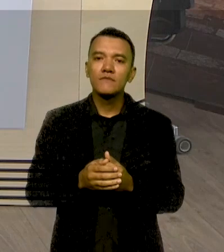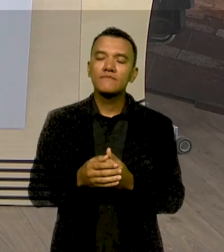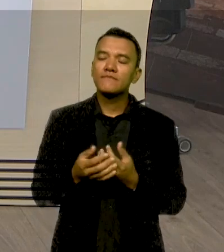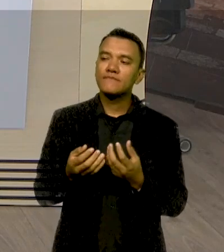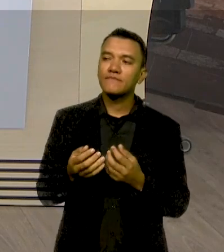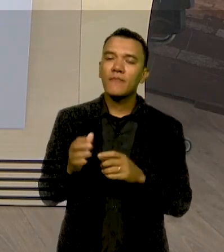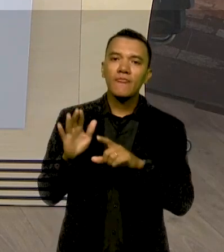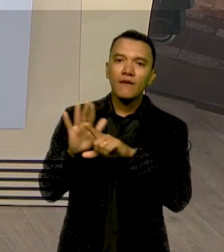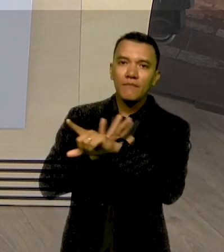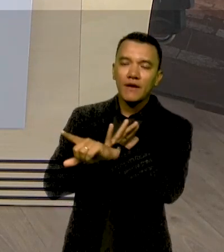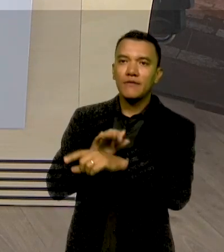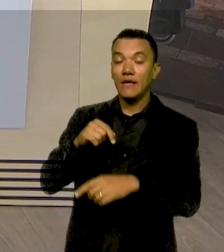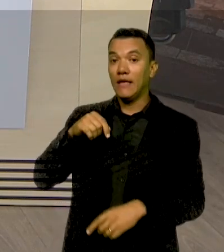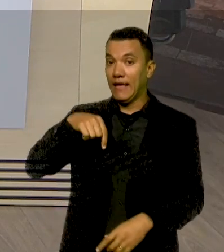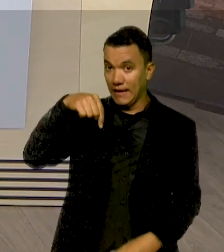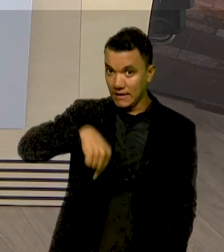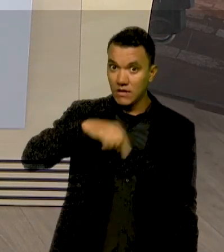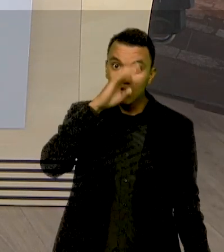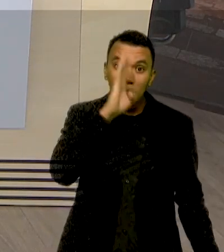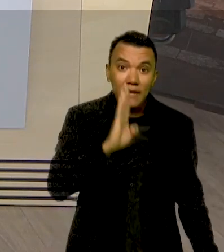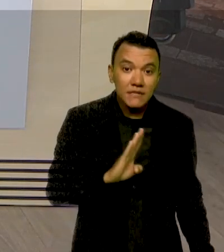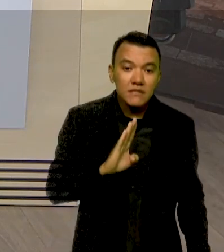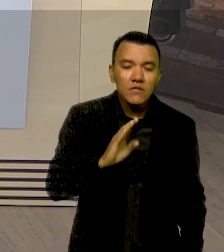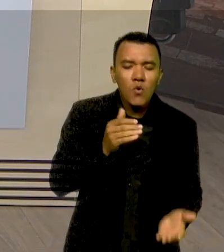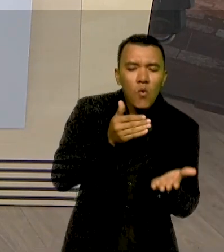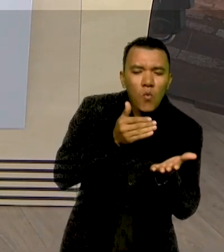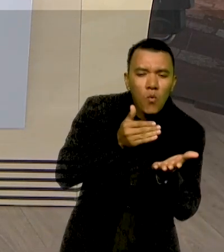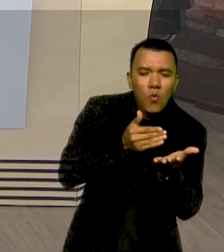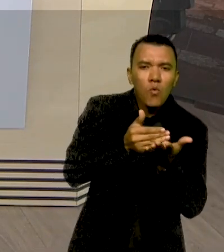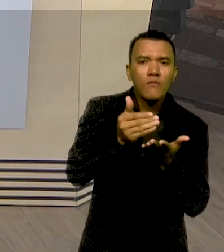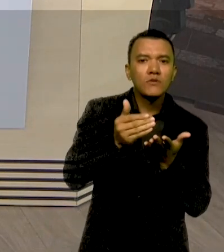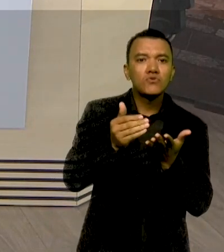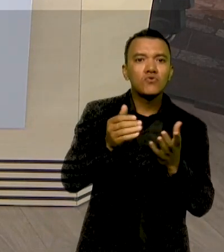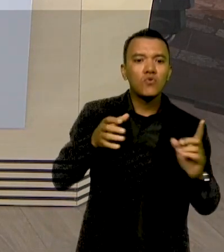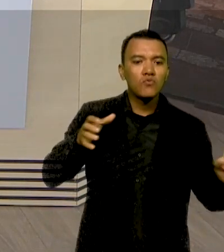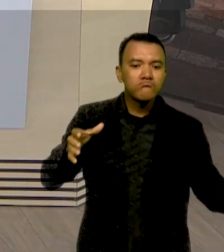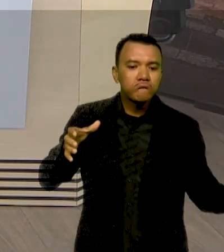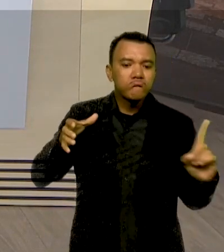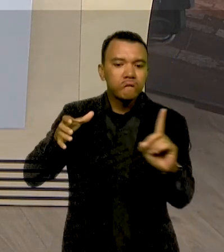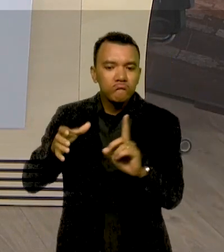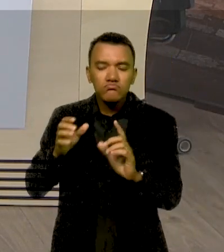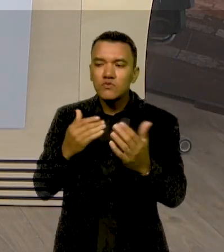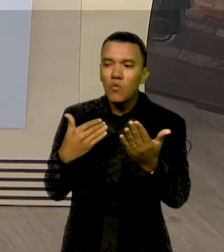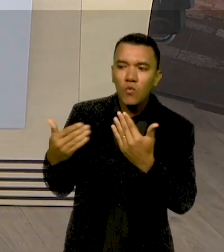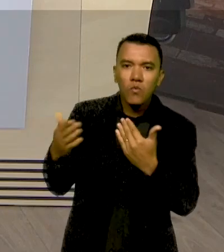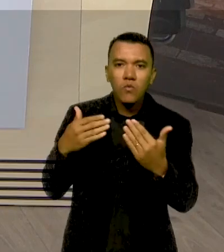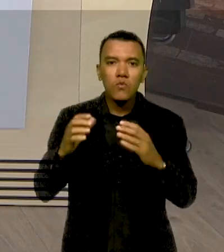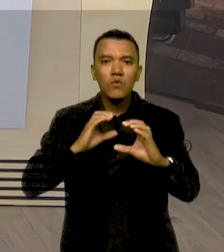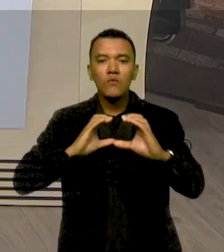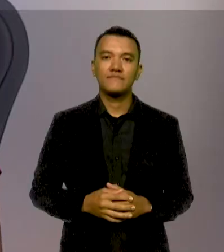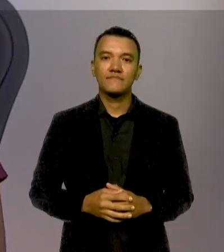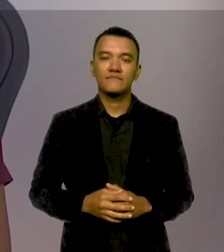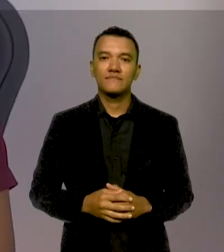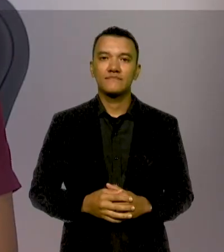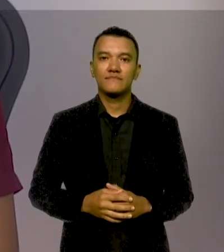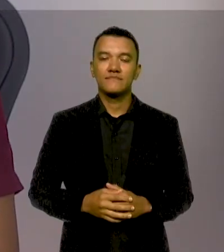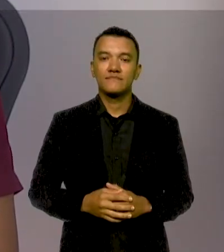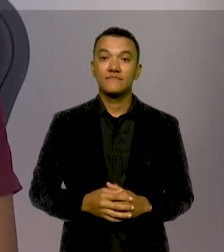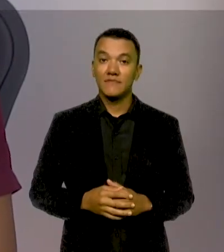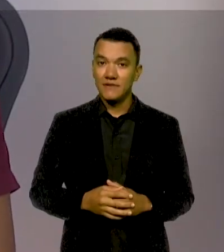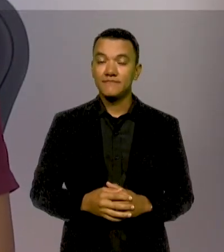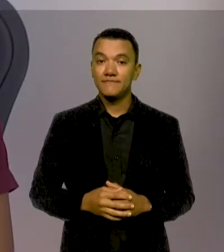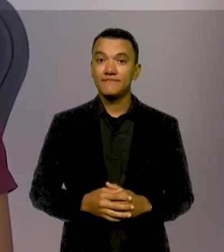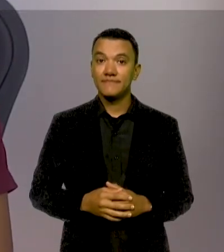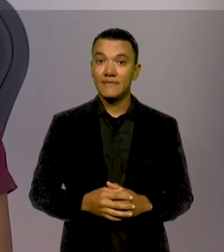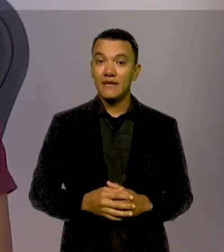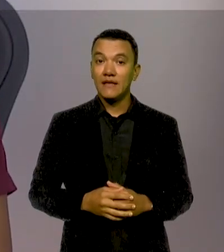caso específico do Brasil, isso aconteceu? Eu queria começar com a Janaína, claro, se me permite, problema. João. Certo, então a língua